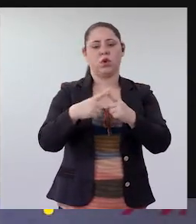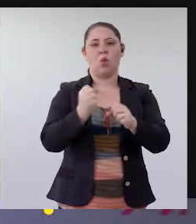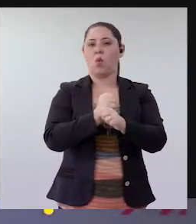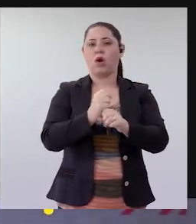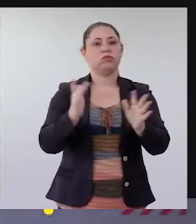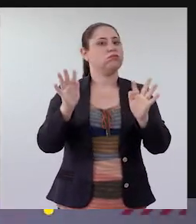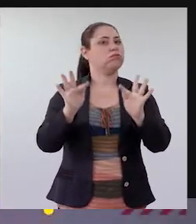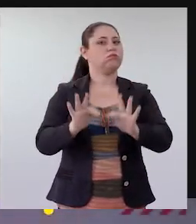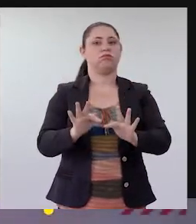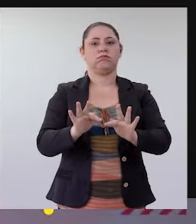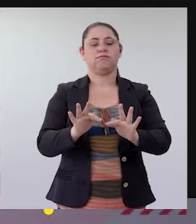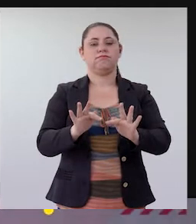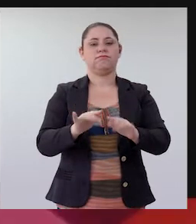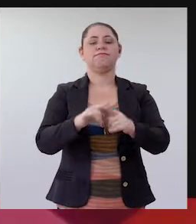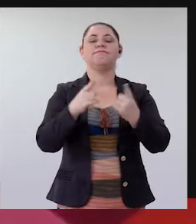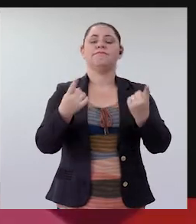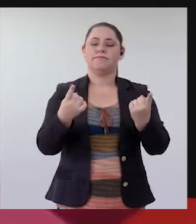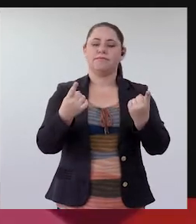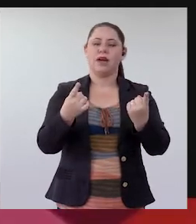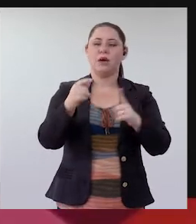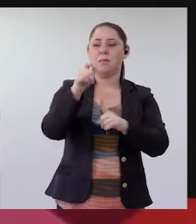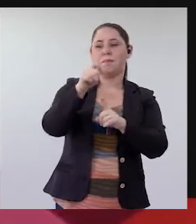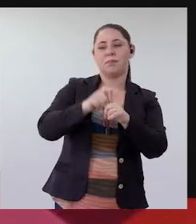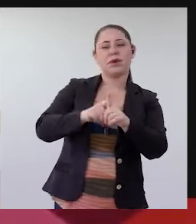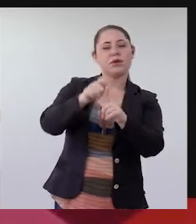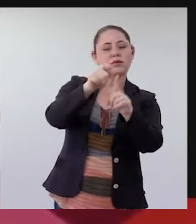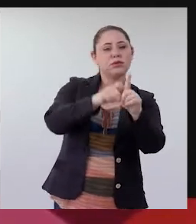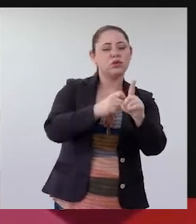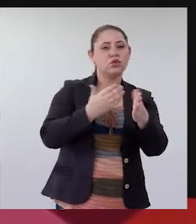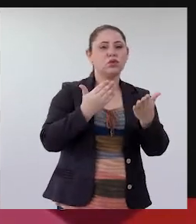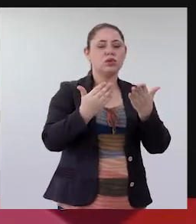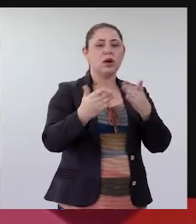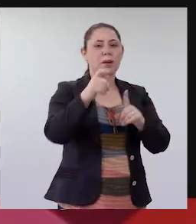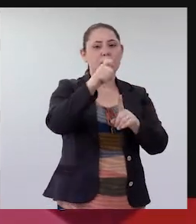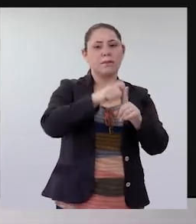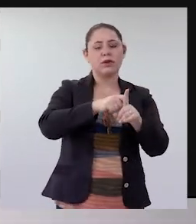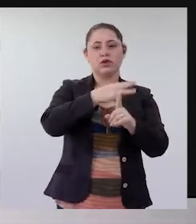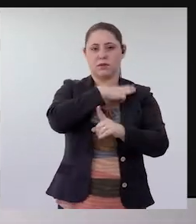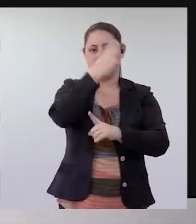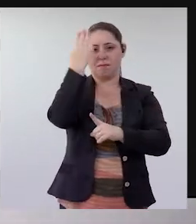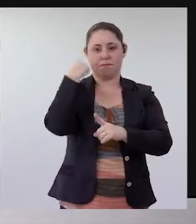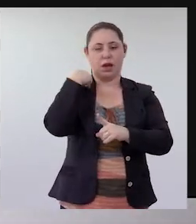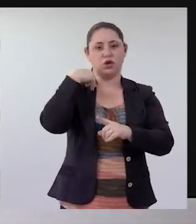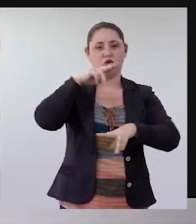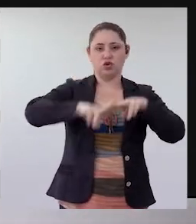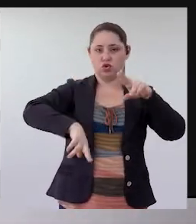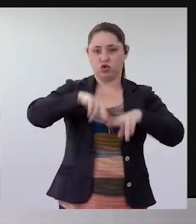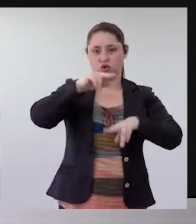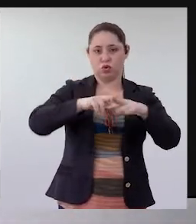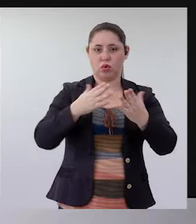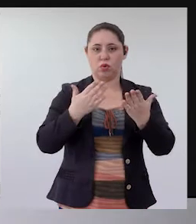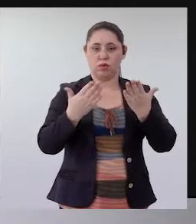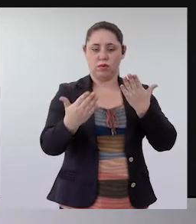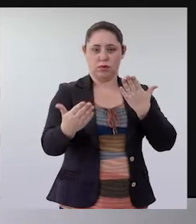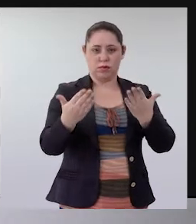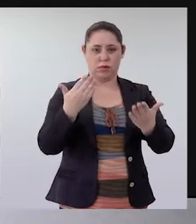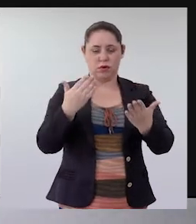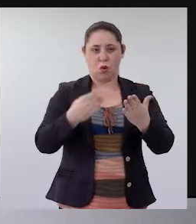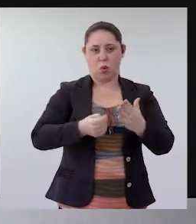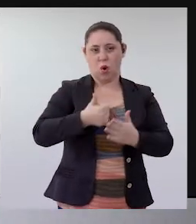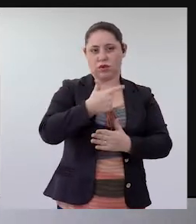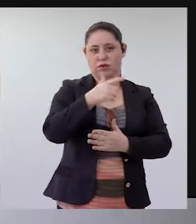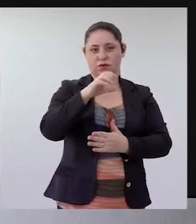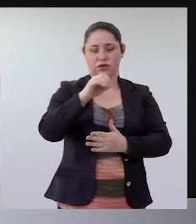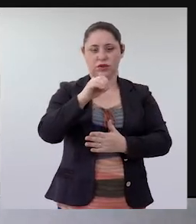ainda não terminou, né, mas Sim. É uma comparação no mês, né, então se comparar o mês de maio para o mês de junho, né, seria